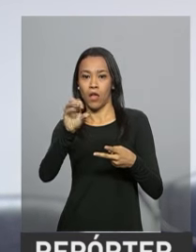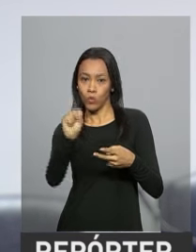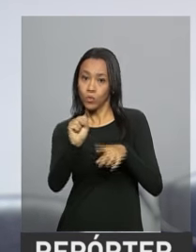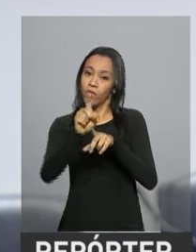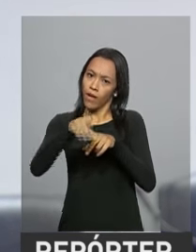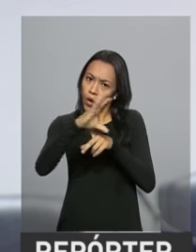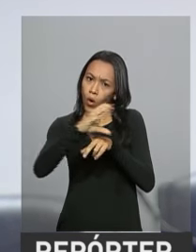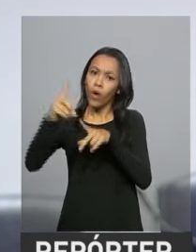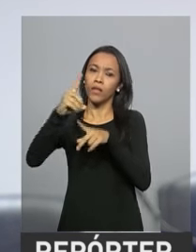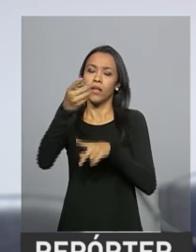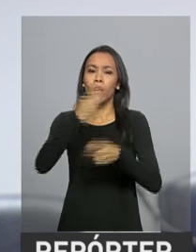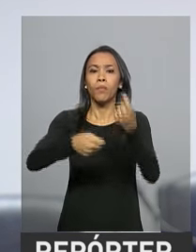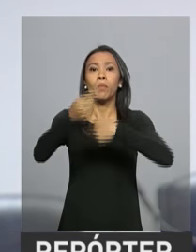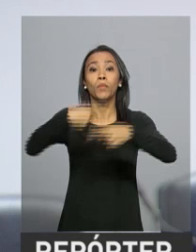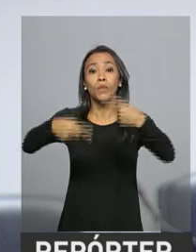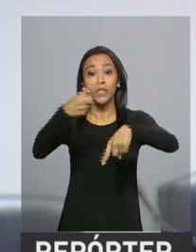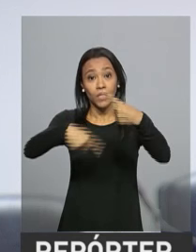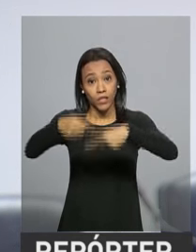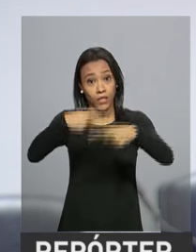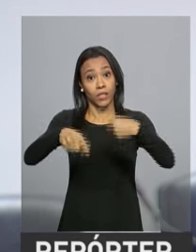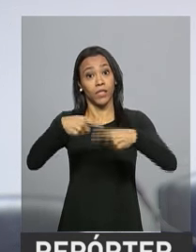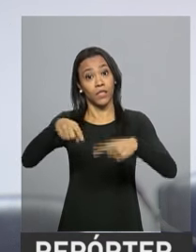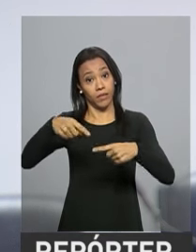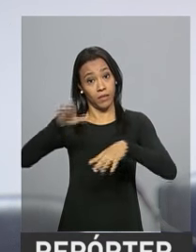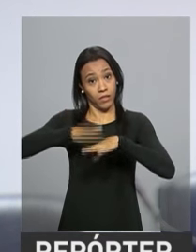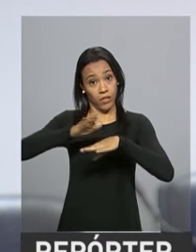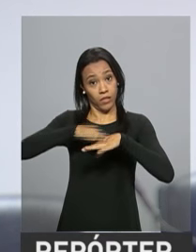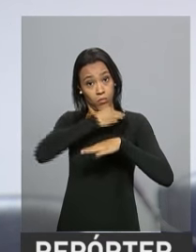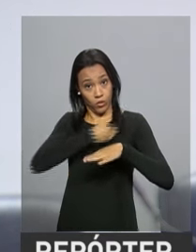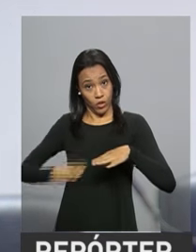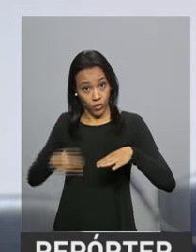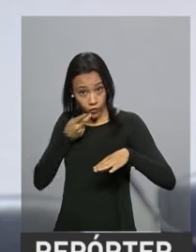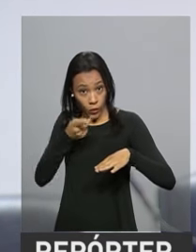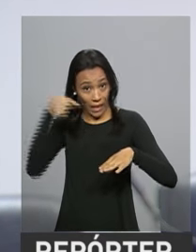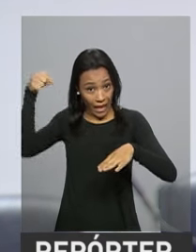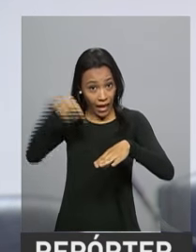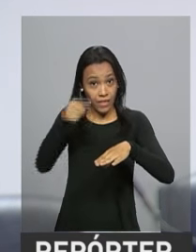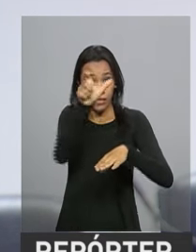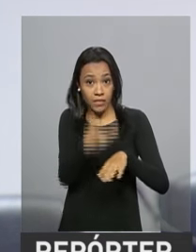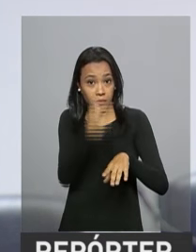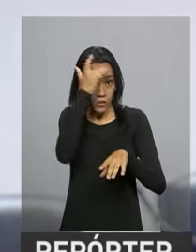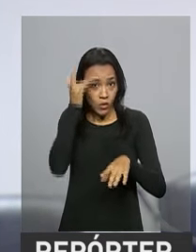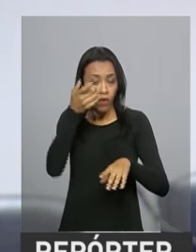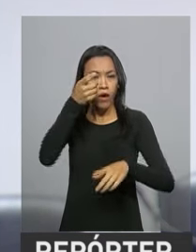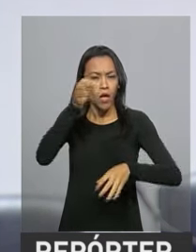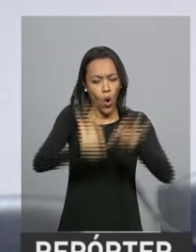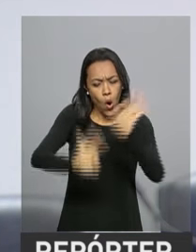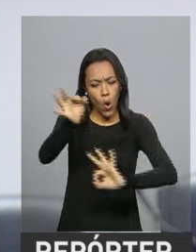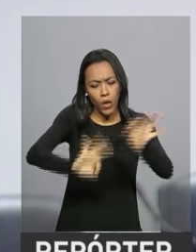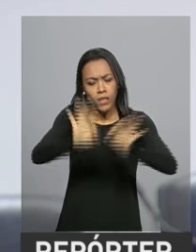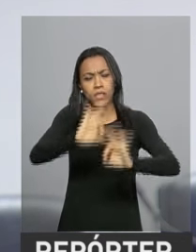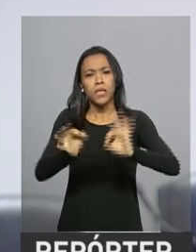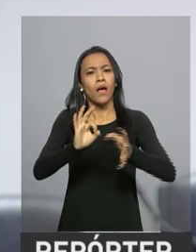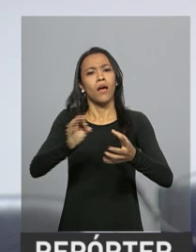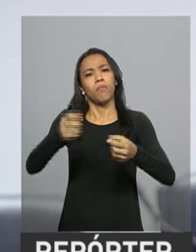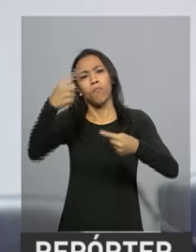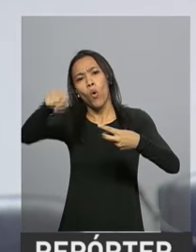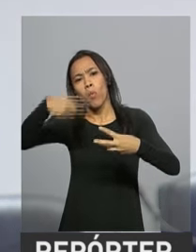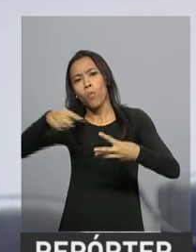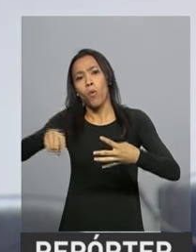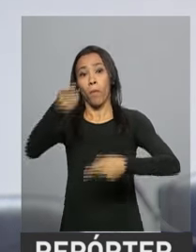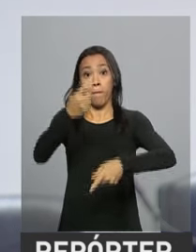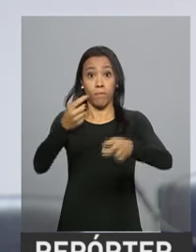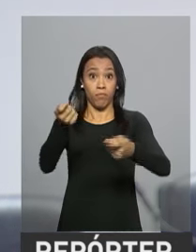econômica do Ministério da Fazenda e segundo Henrique merelles vai formular as principais políticas macroeconômicas do novo